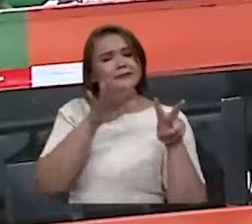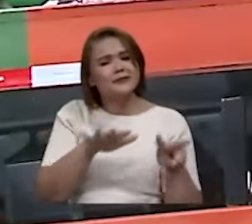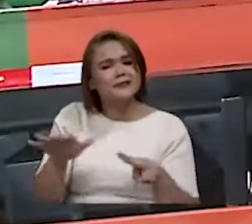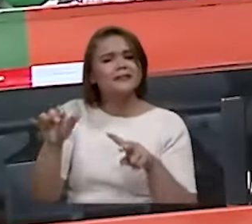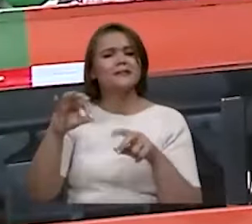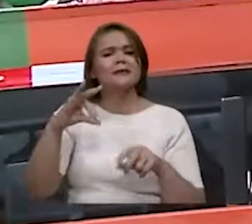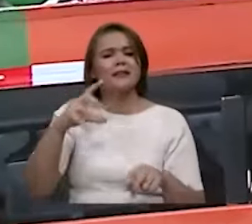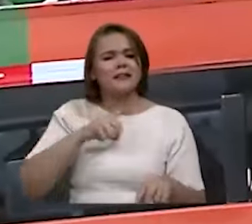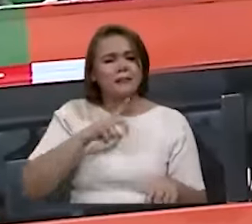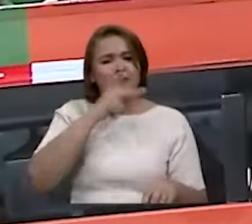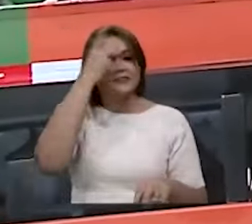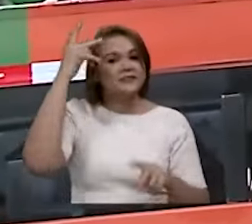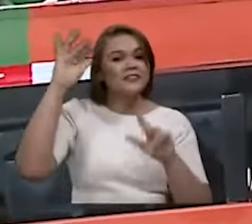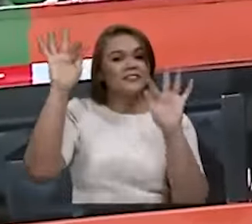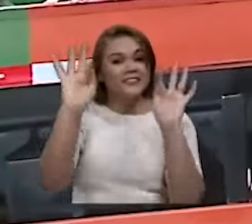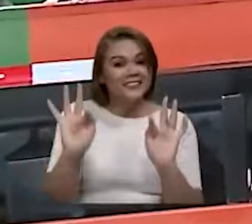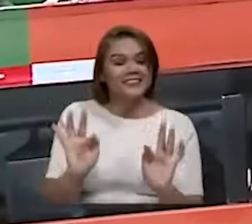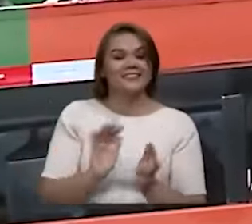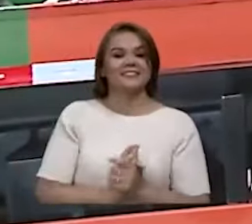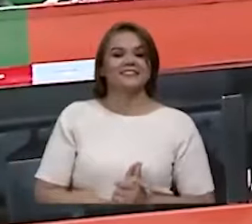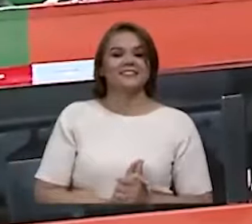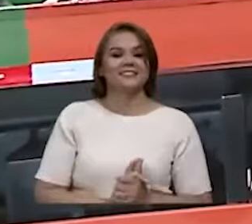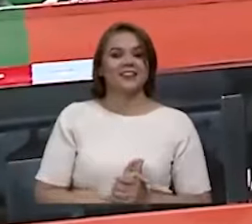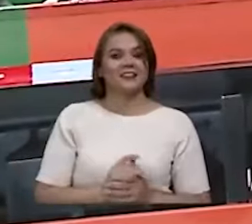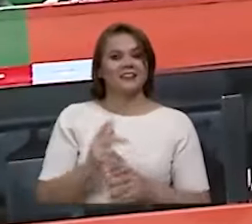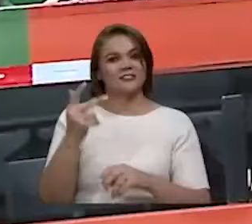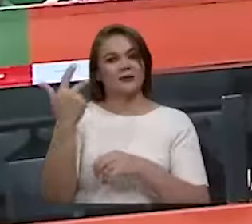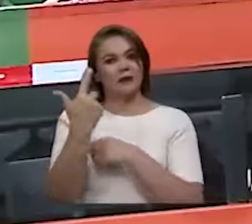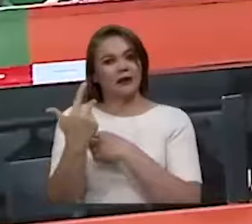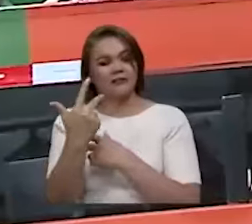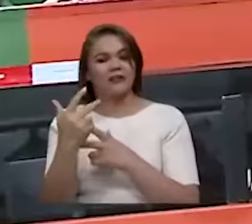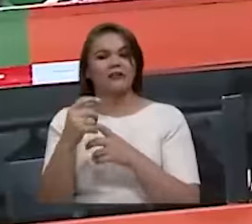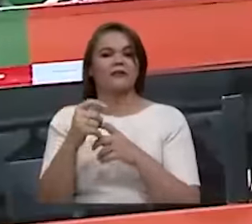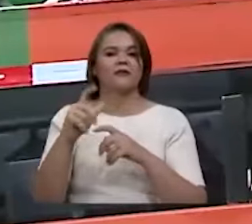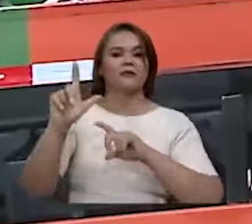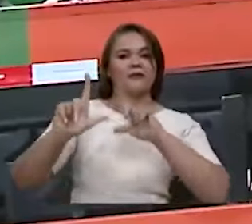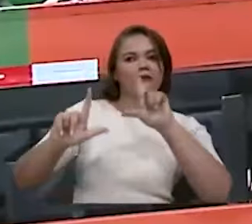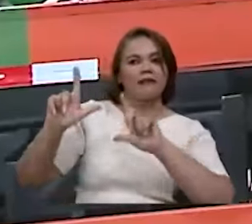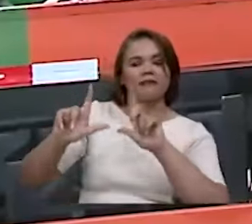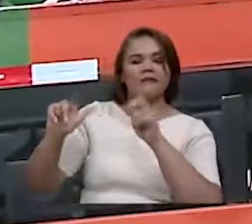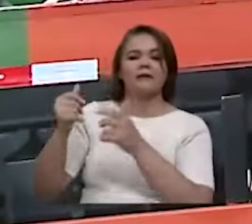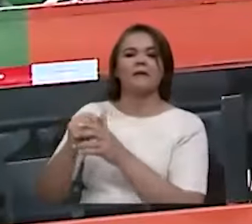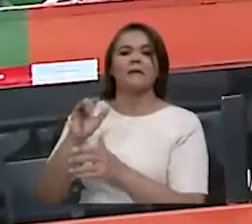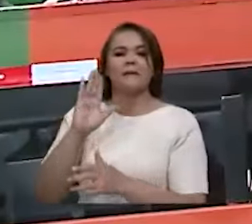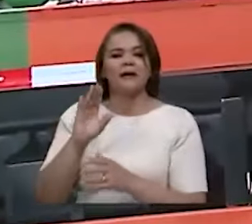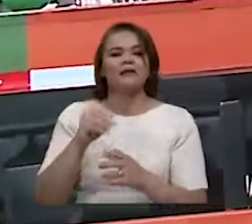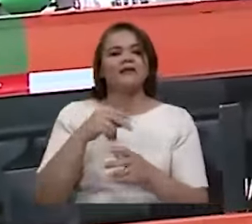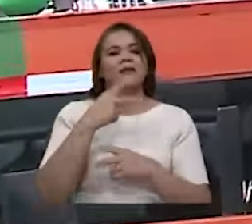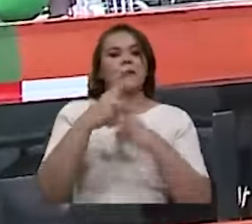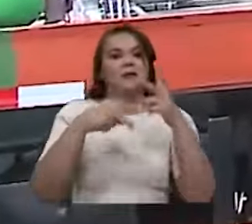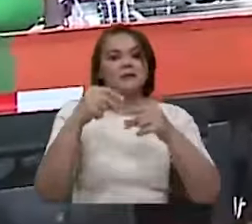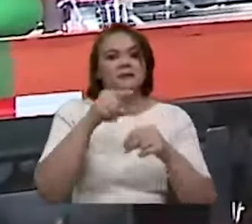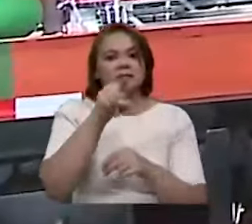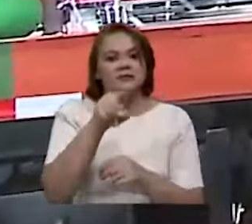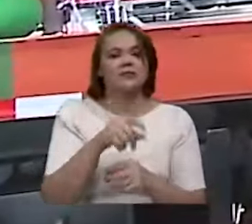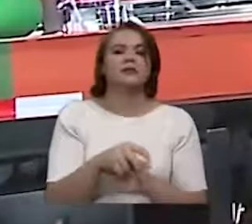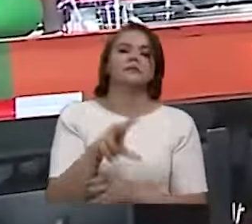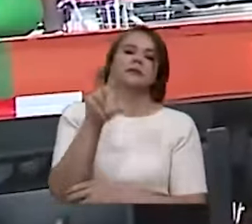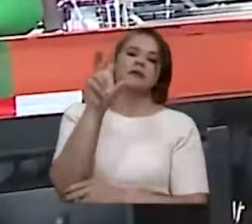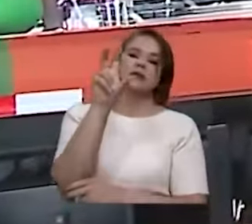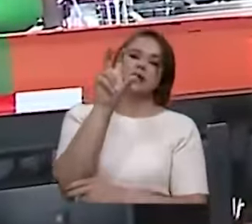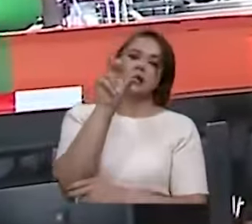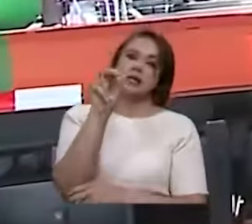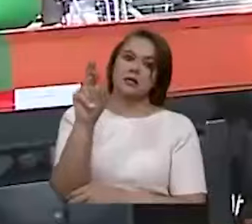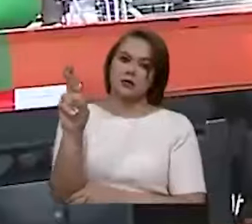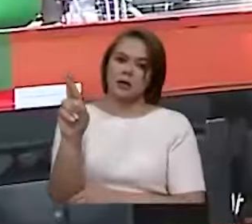feliz, inclusive acabando aqui o programa, a gente vai entregar os prêmios para você. E tem mais, tem 50 prêmios de R$500 na premiação, tá?